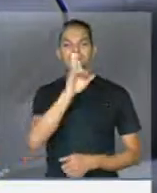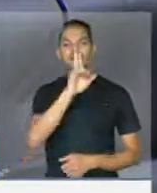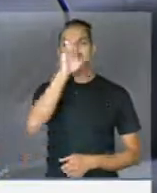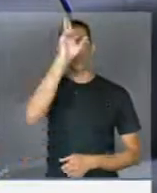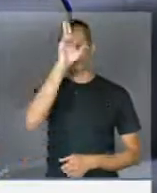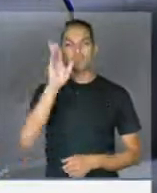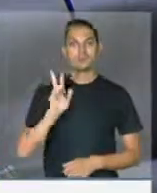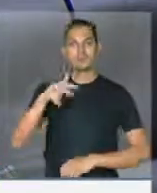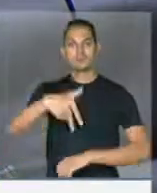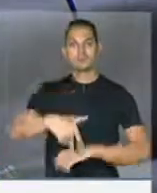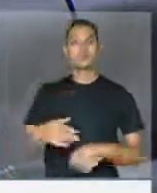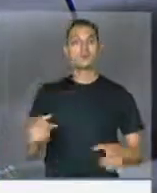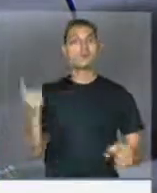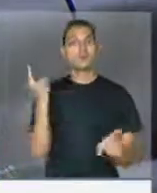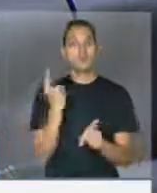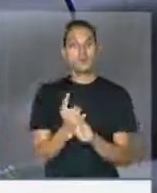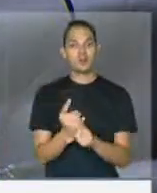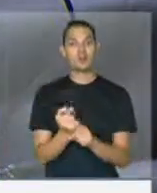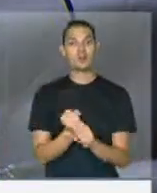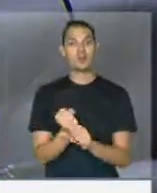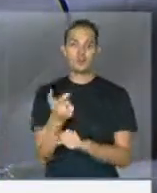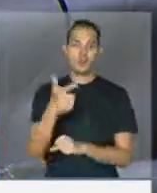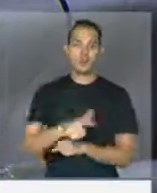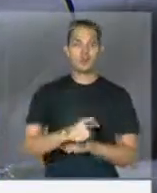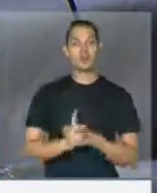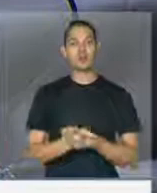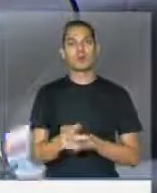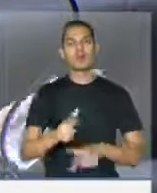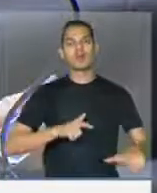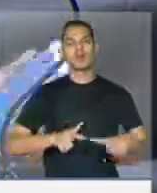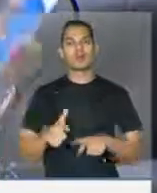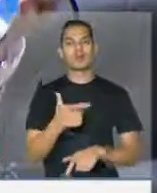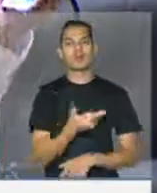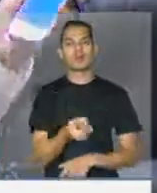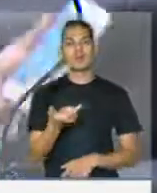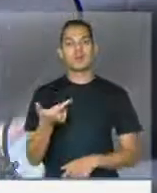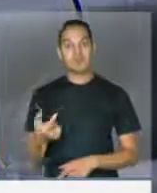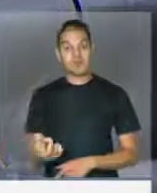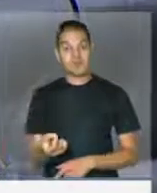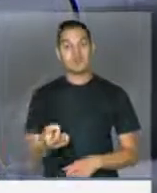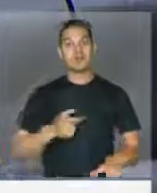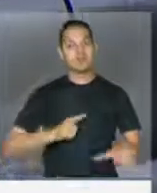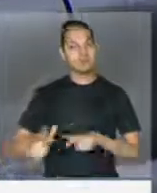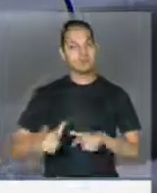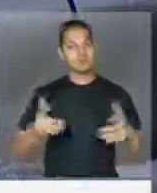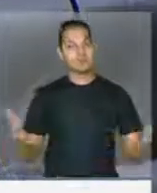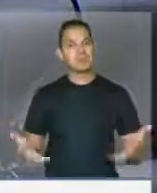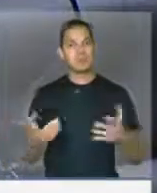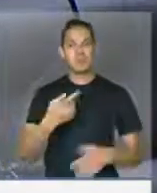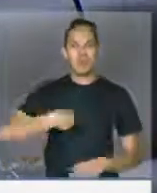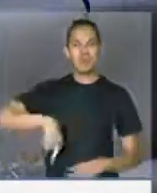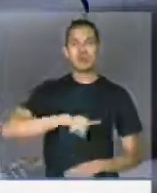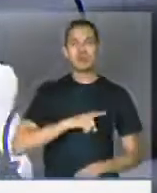nos encontramos novamente nesse ano de mais trabalho. 2020, de muito trabalho para todos nós.